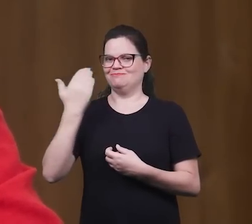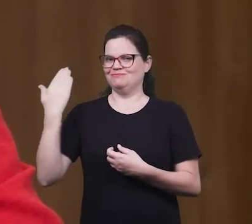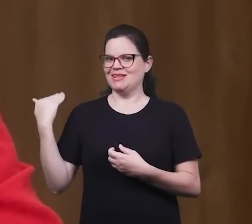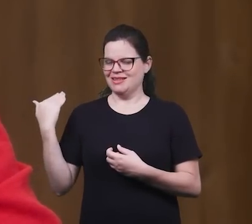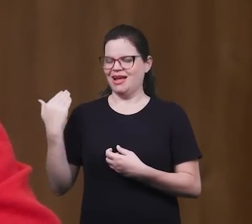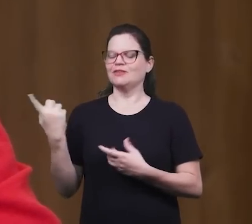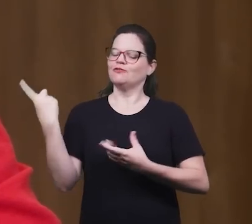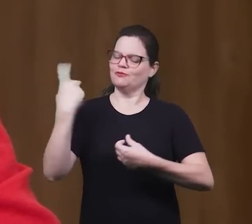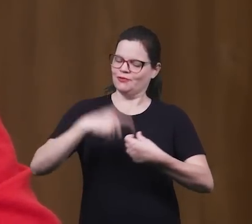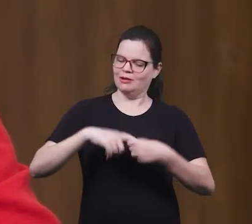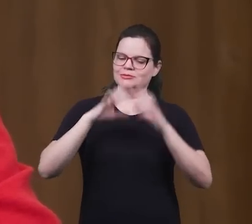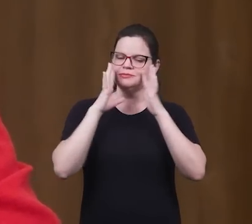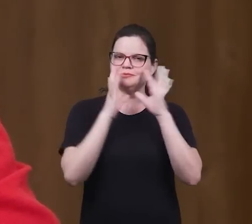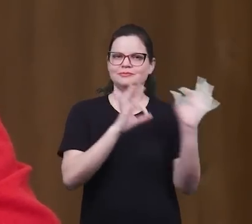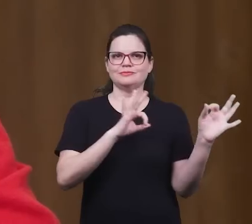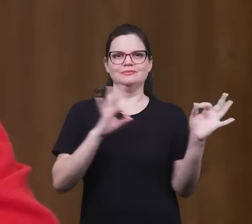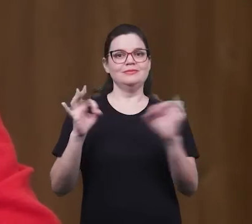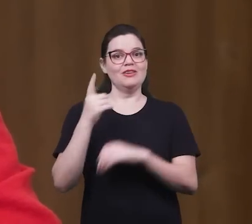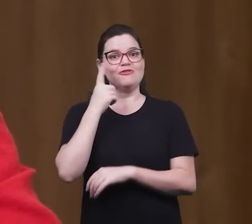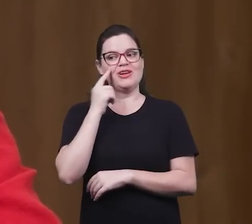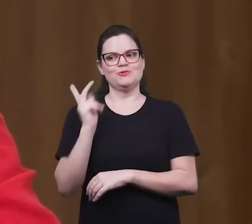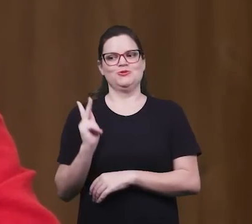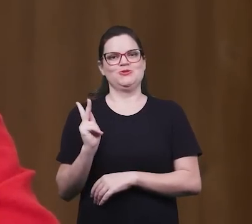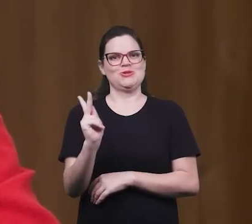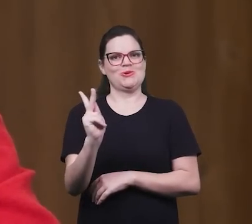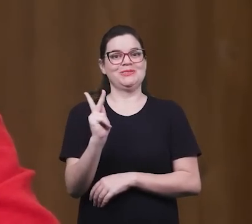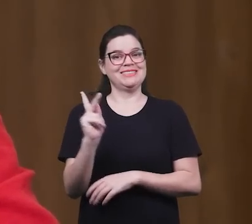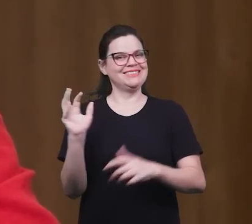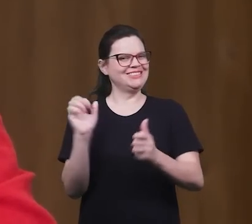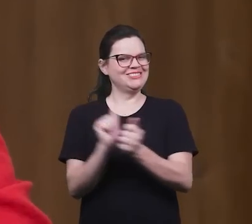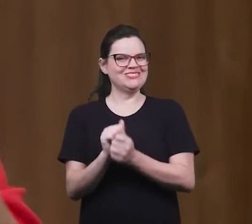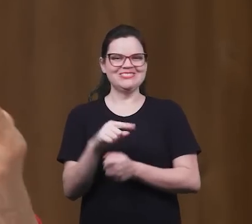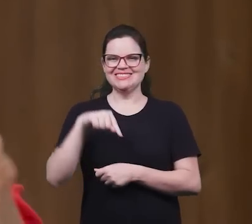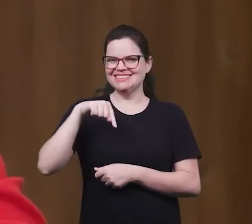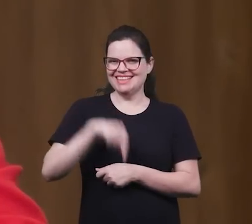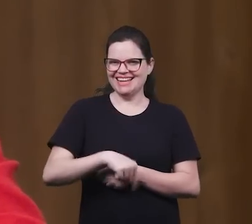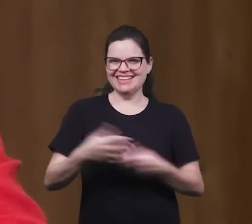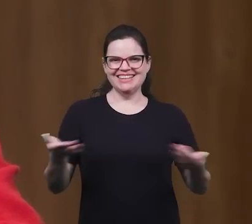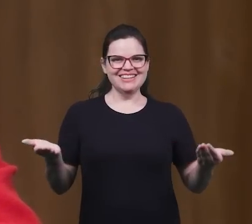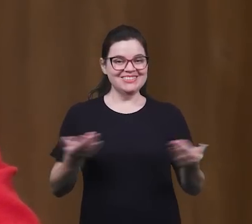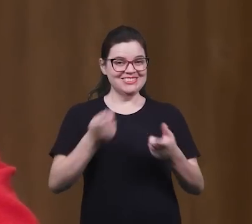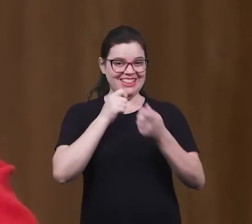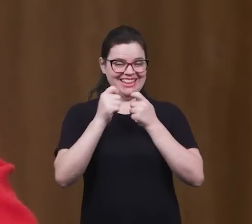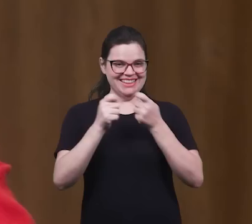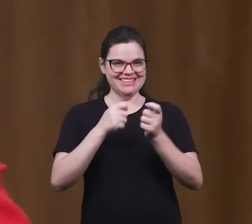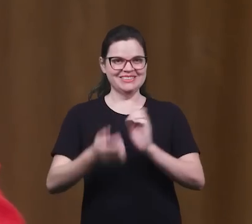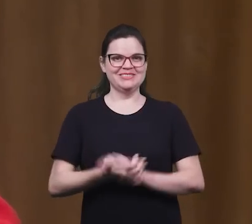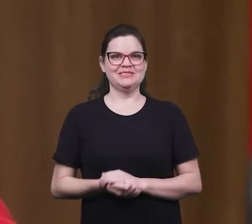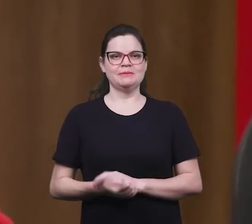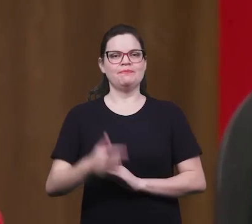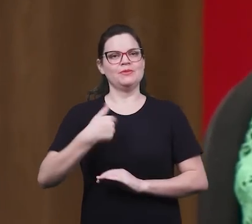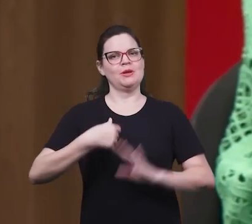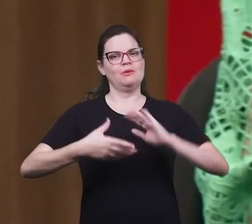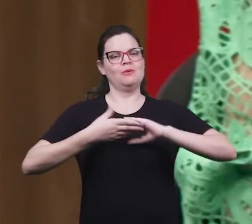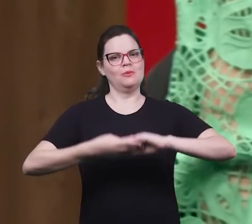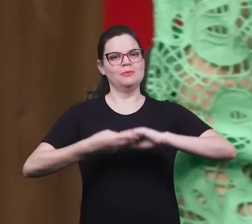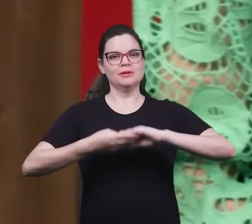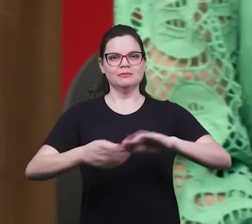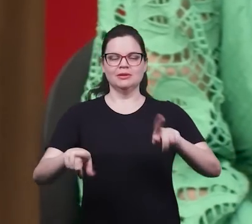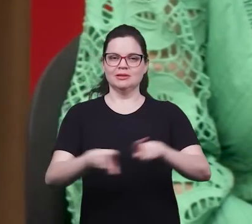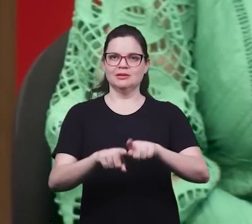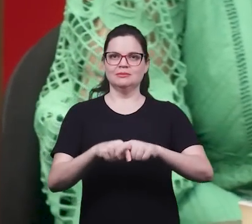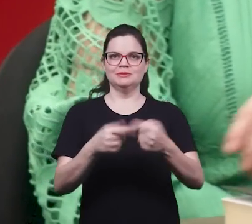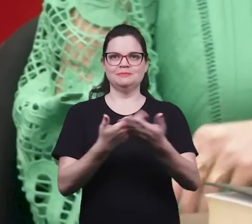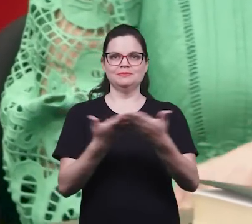e acompanhe esse casal querido que está conosco na edição de hoje. Eu já cumprimento aqui a